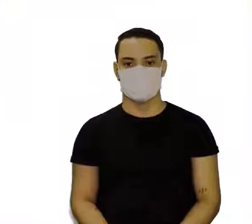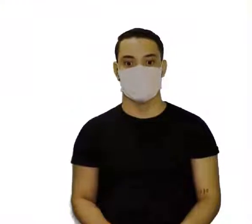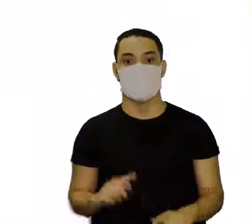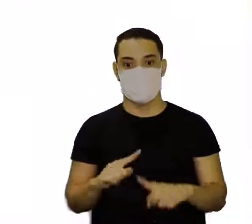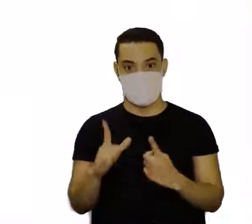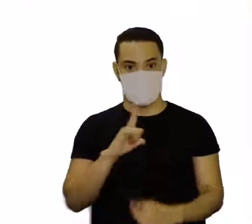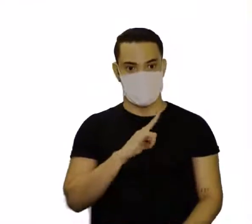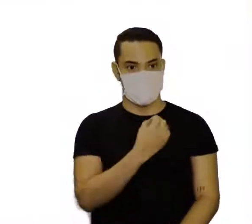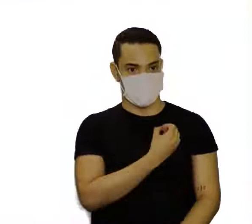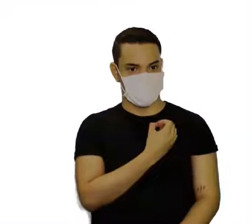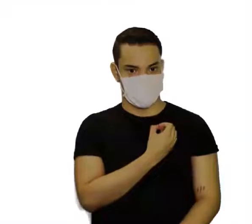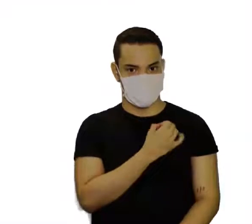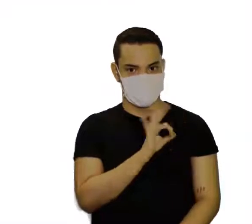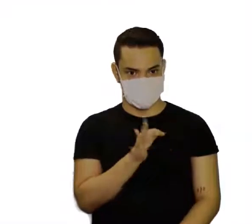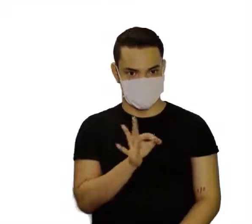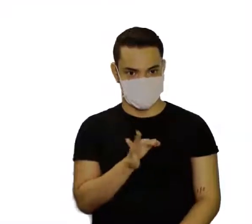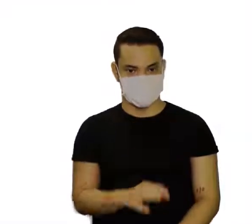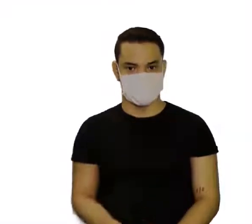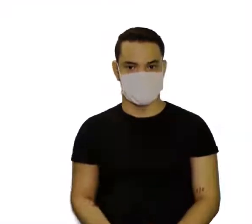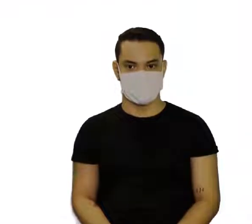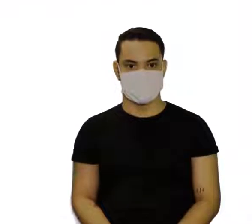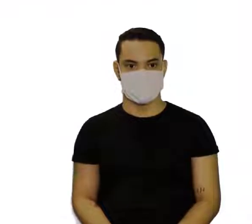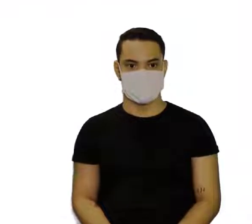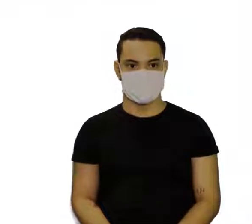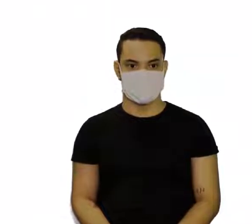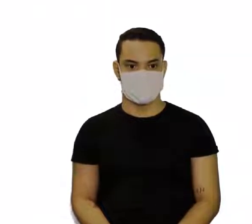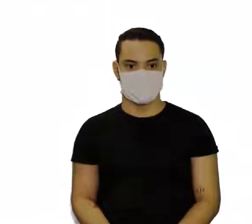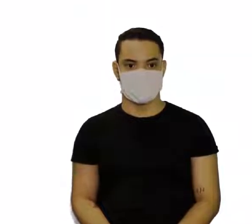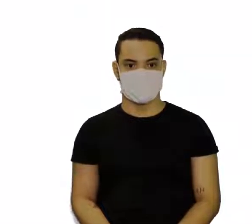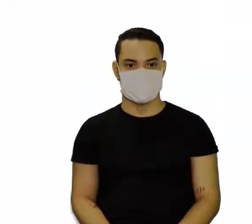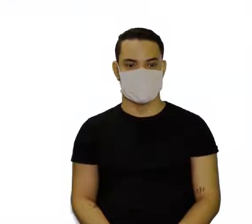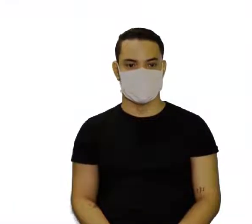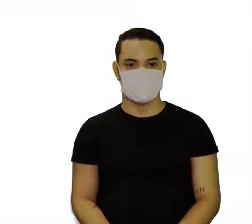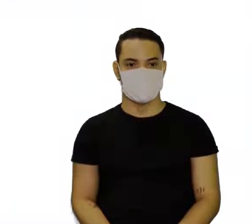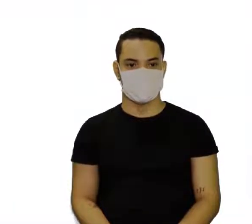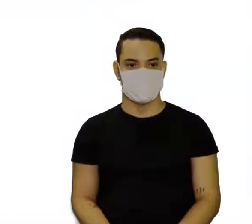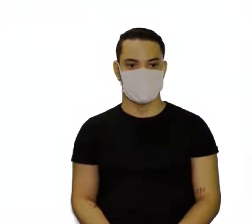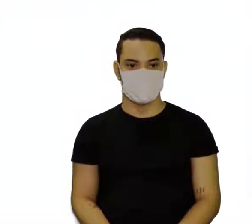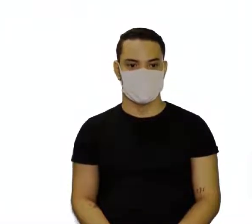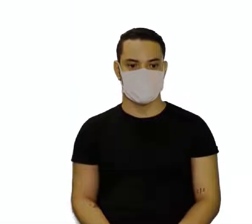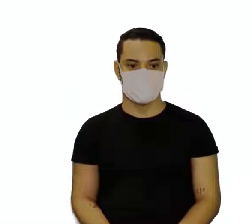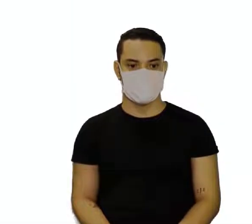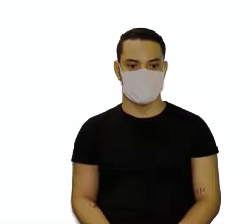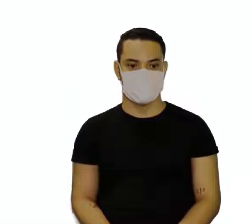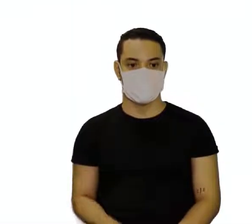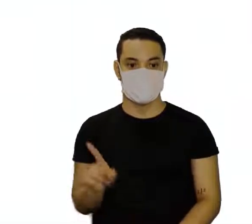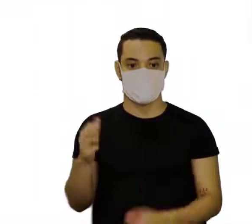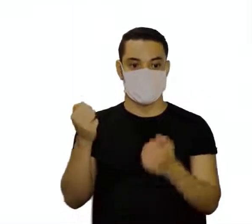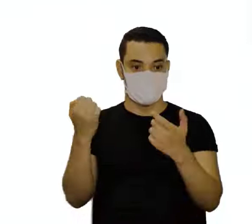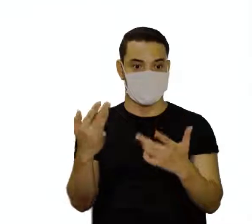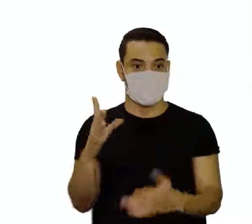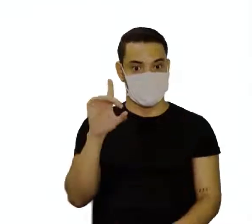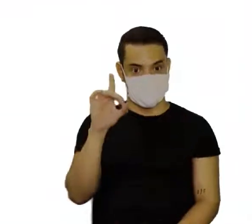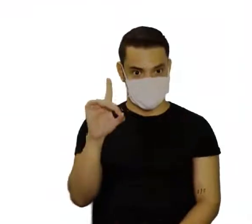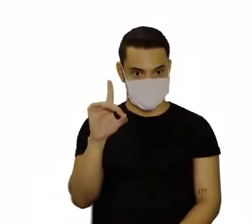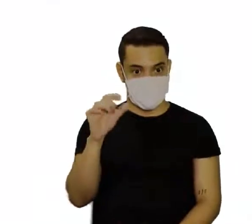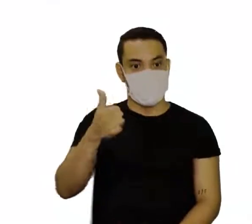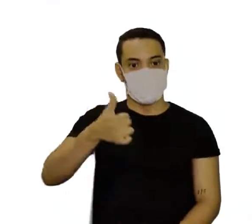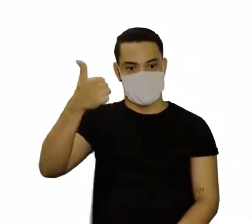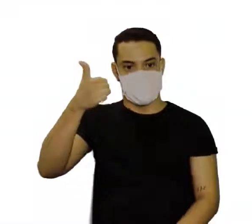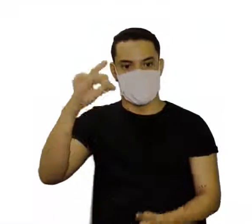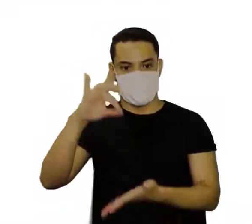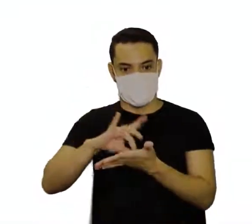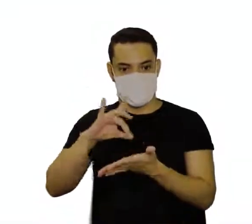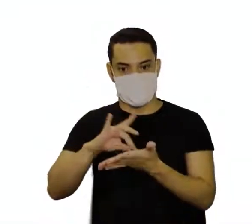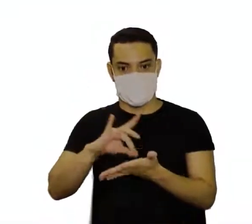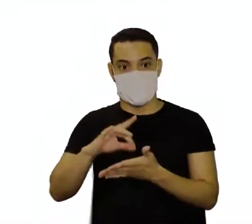aqui os valores. Então, vamos lá. Opa! Pronto. Aqui ele fala que é a letra D, mas vamos estar dizendo que a primeira é